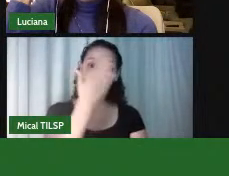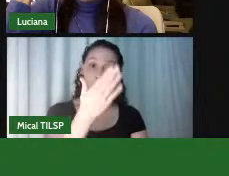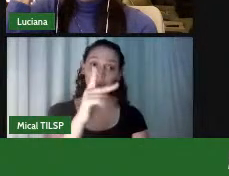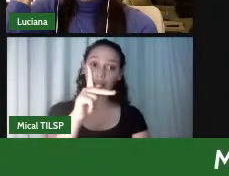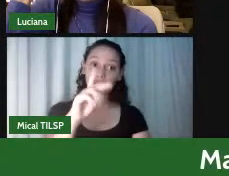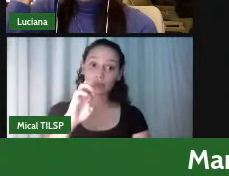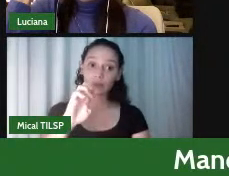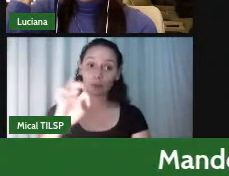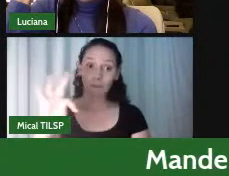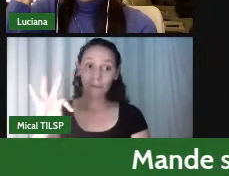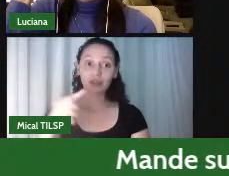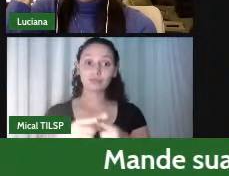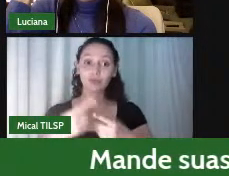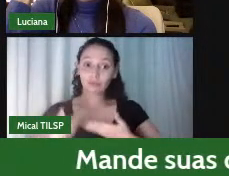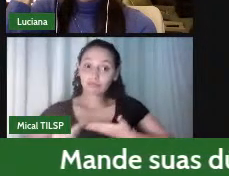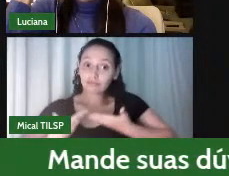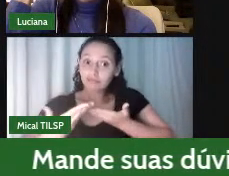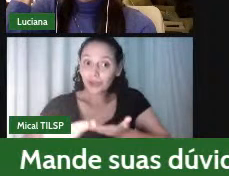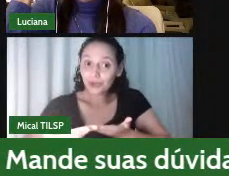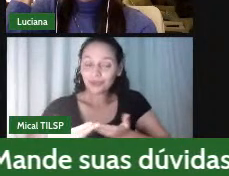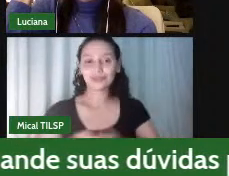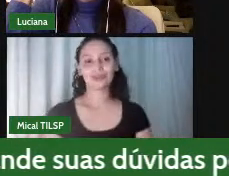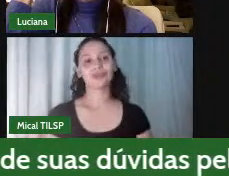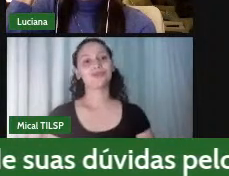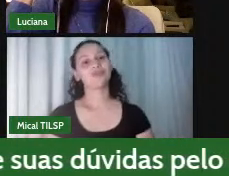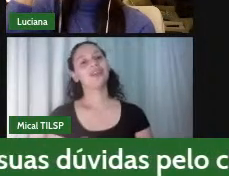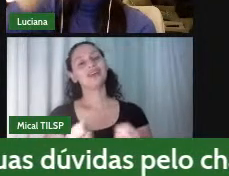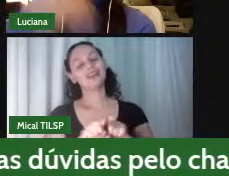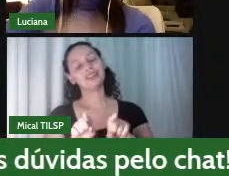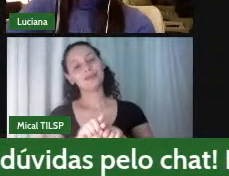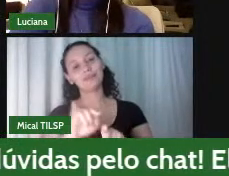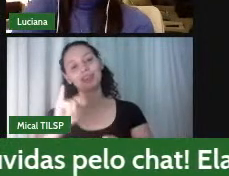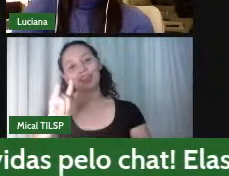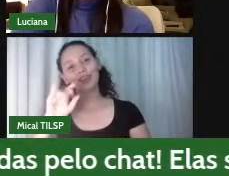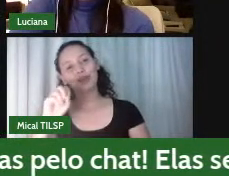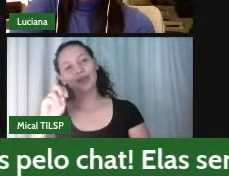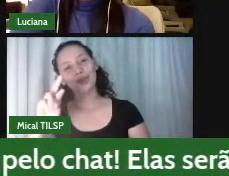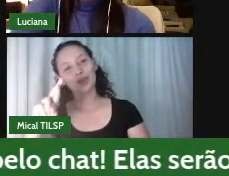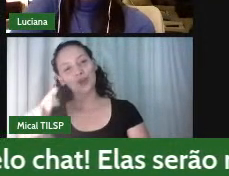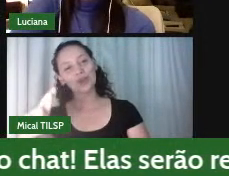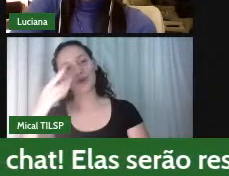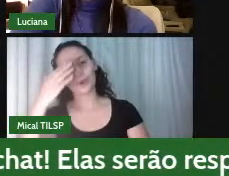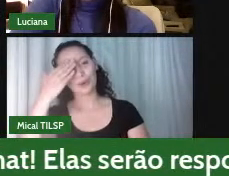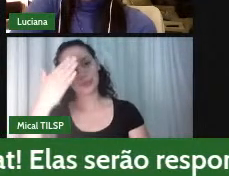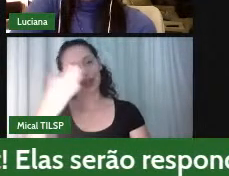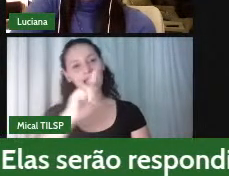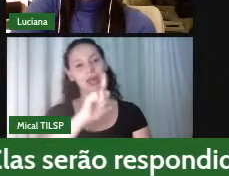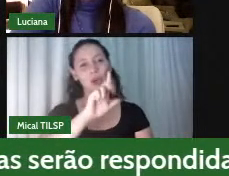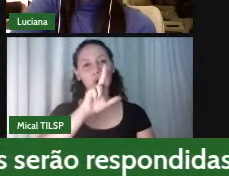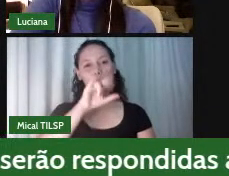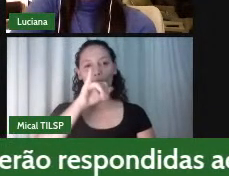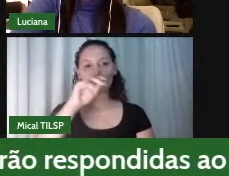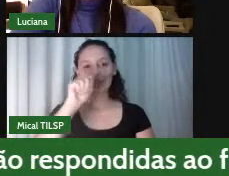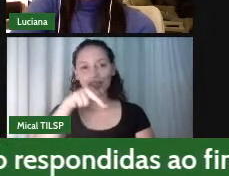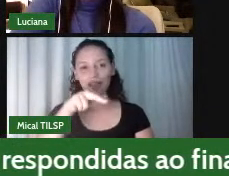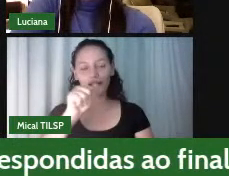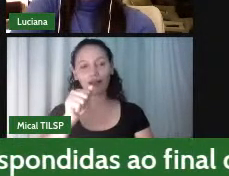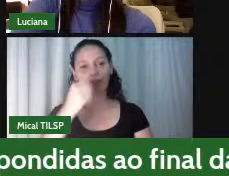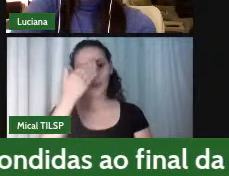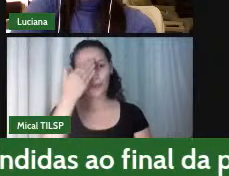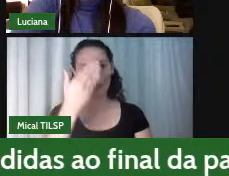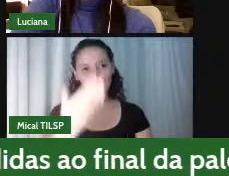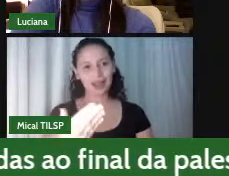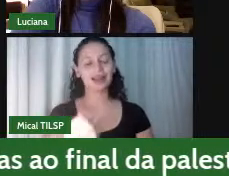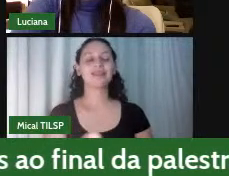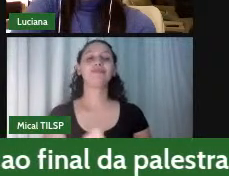obrigado ao professor Igor, à professora Luciana, pela honra que me dão de dividir o espaço com vocês. Muito obrigado ao Silas, né, que estava fazendo toda a parte